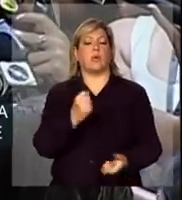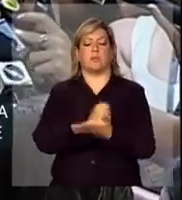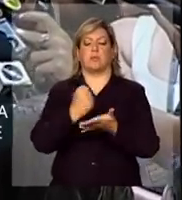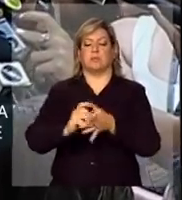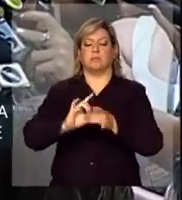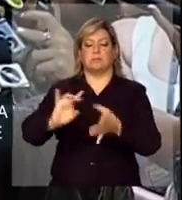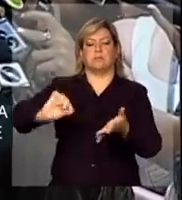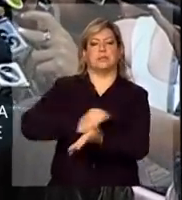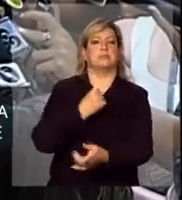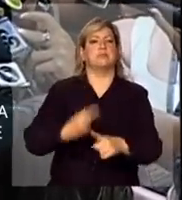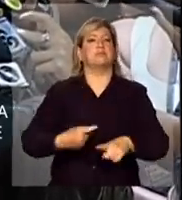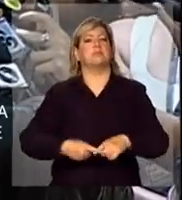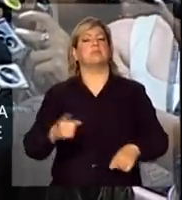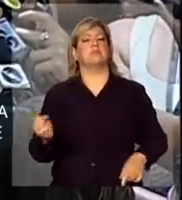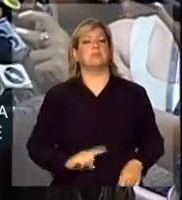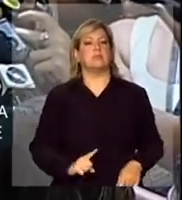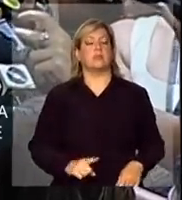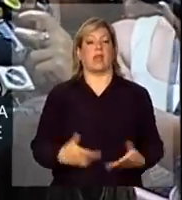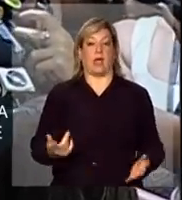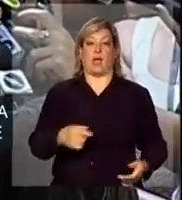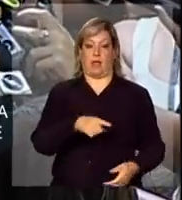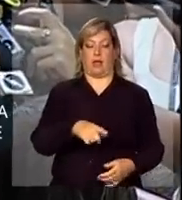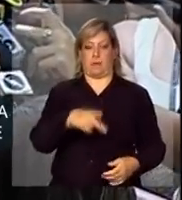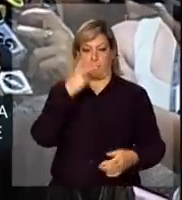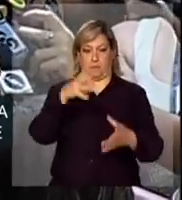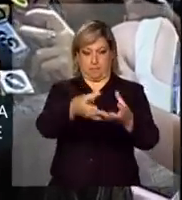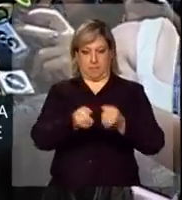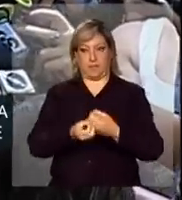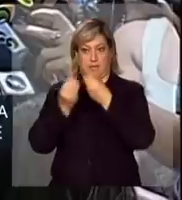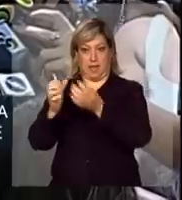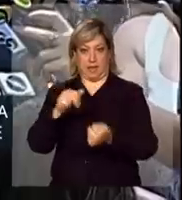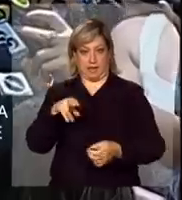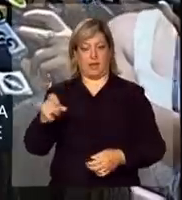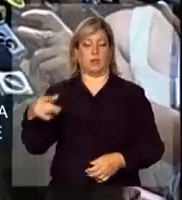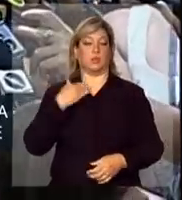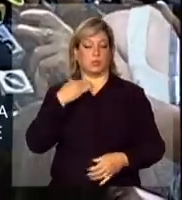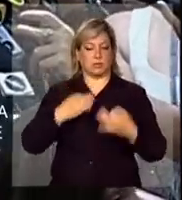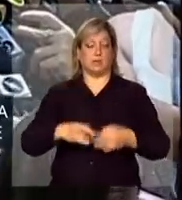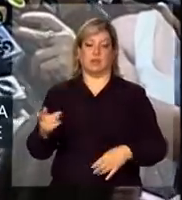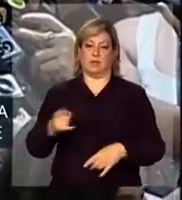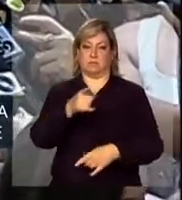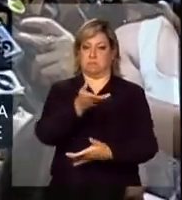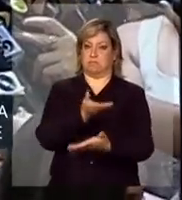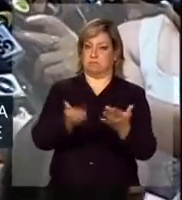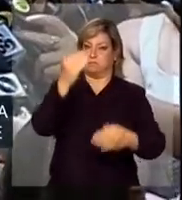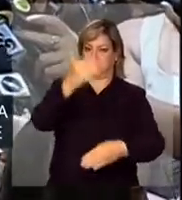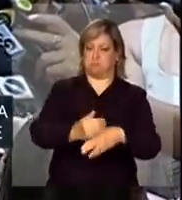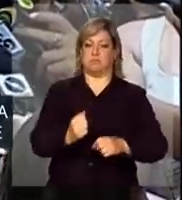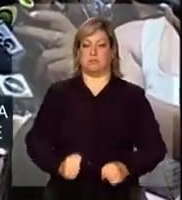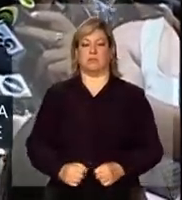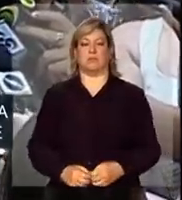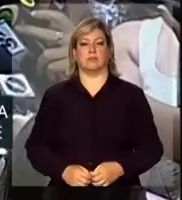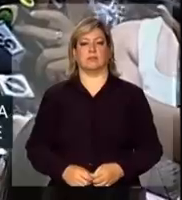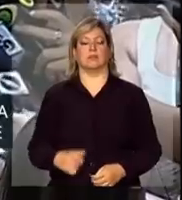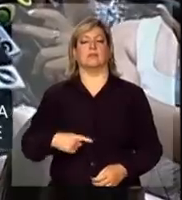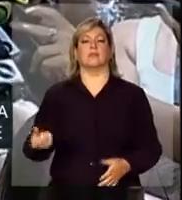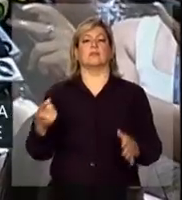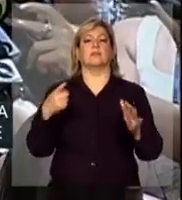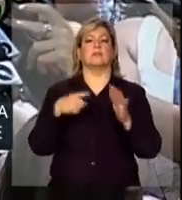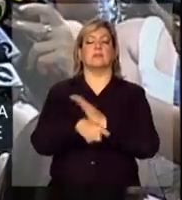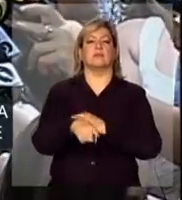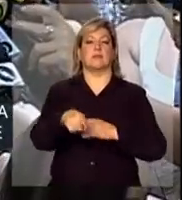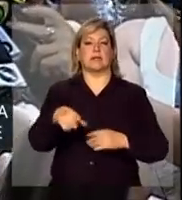e poderá ser acionada pela ANS ou mesmo pela Justiça. Mas nesse caso independe do tipo de cobertura, do tipo de plano, caso de urgência e